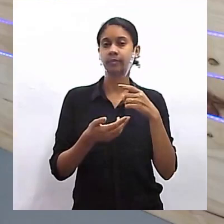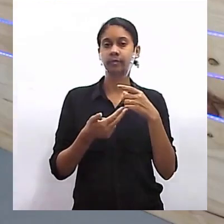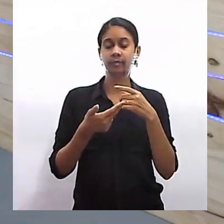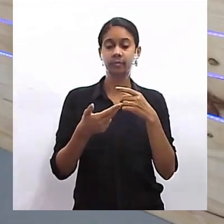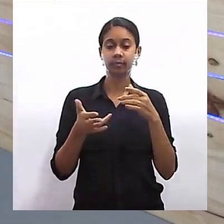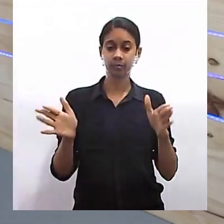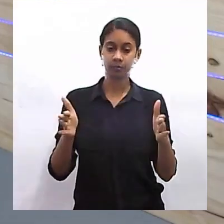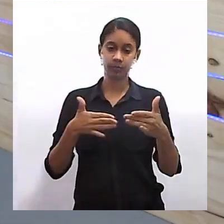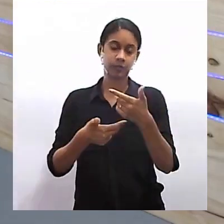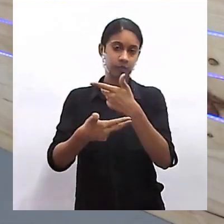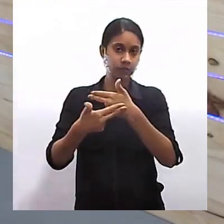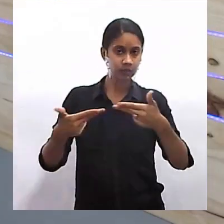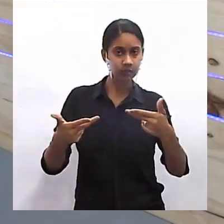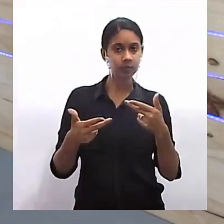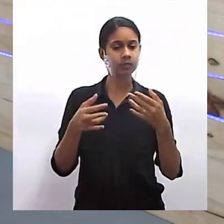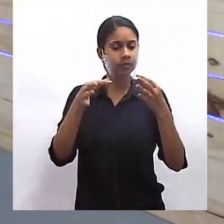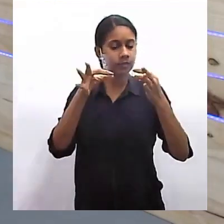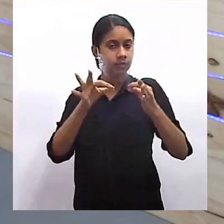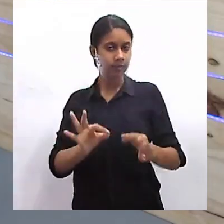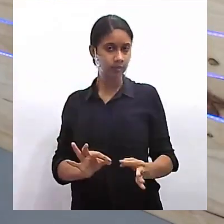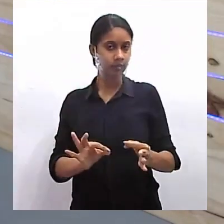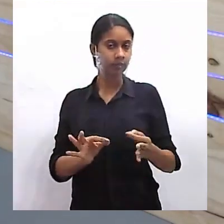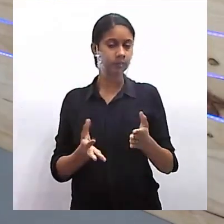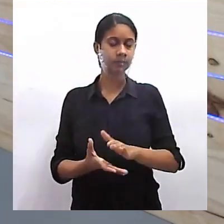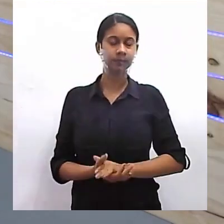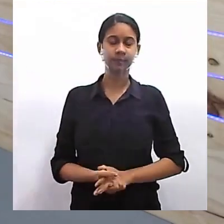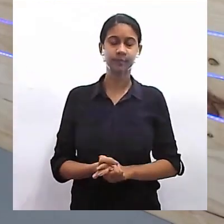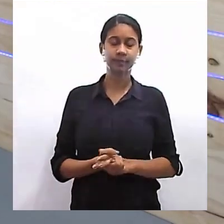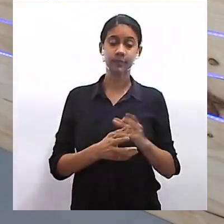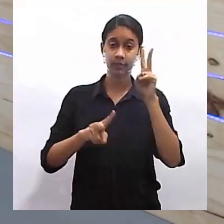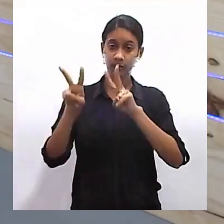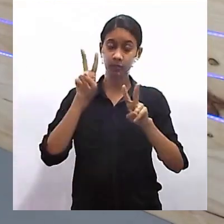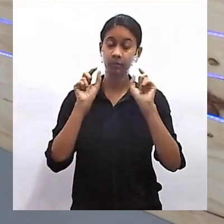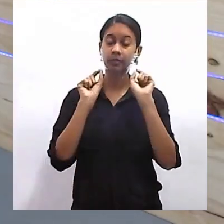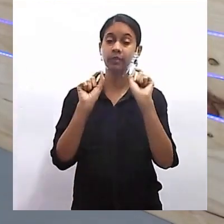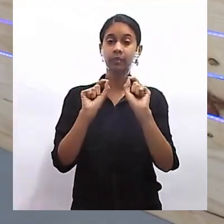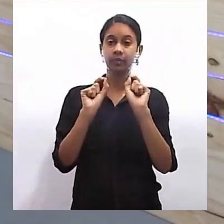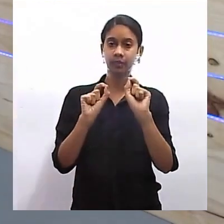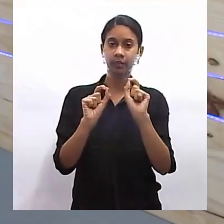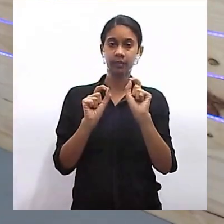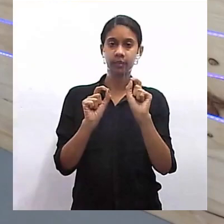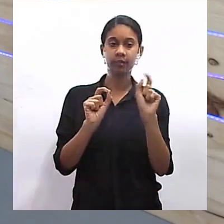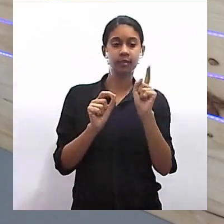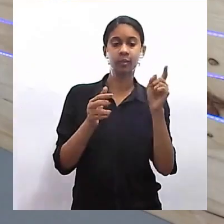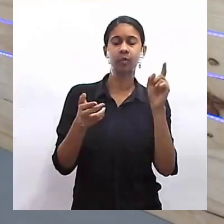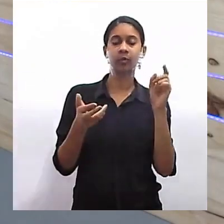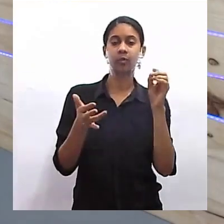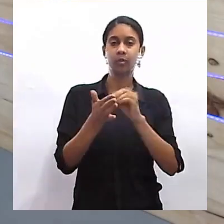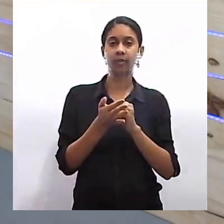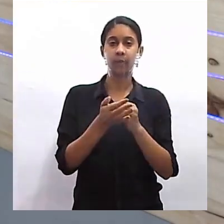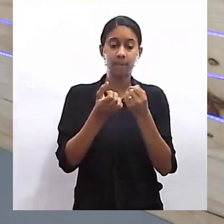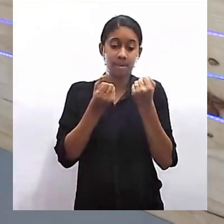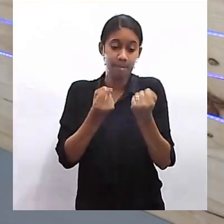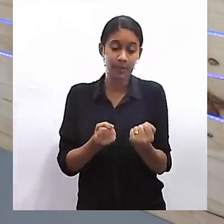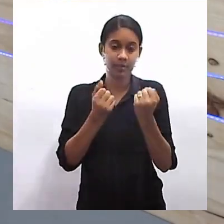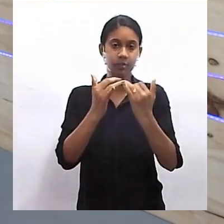forma adequada. E observar que não colocar as cargas mais pesadas em cima das mais